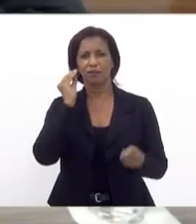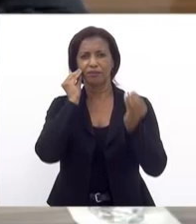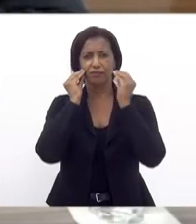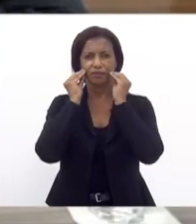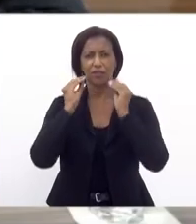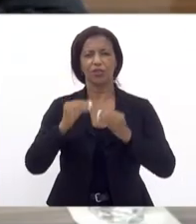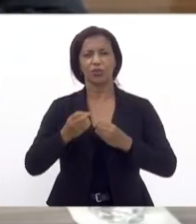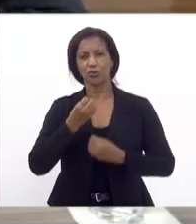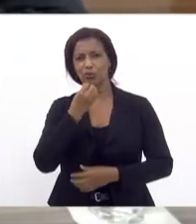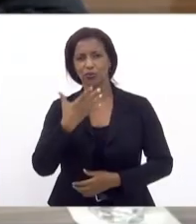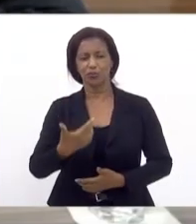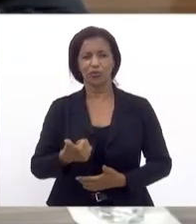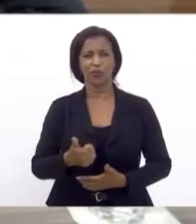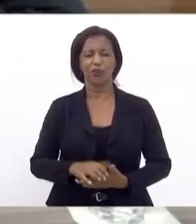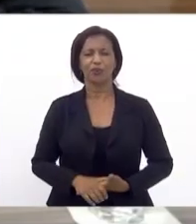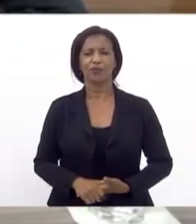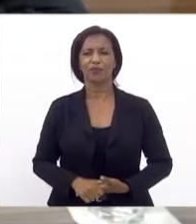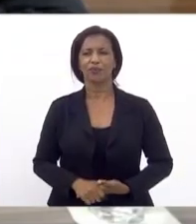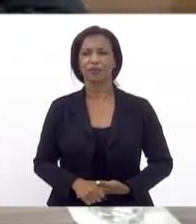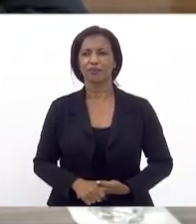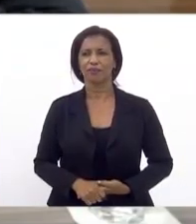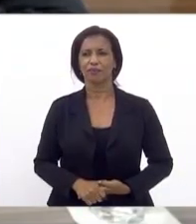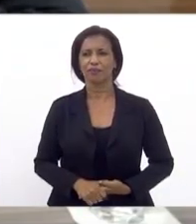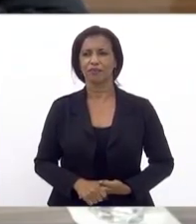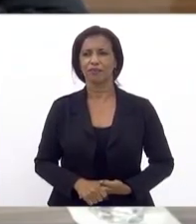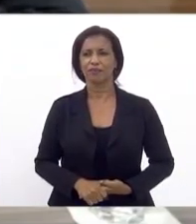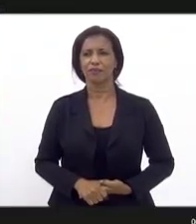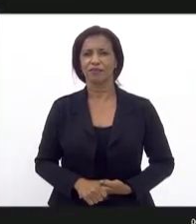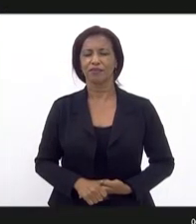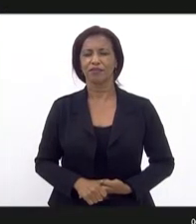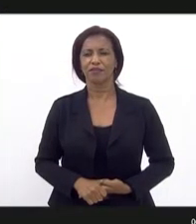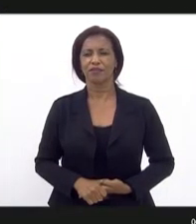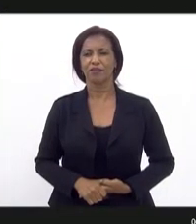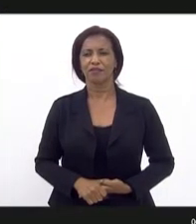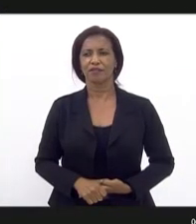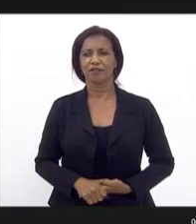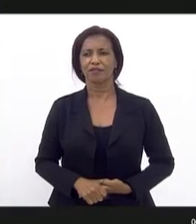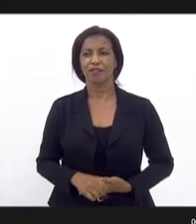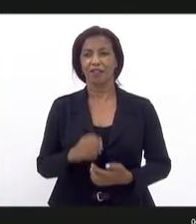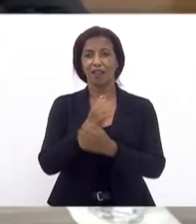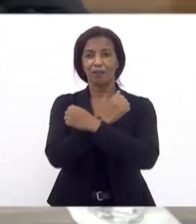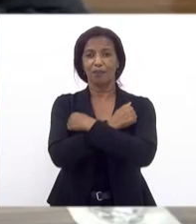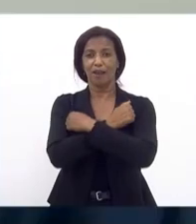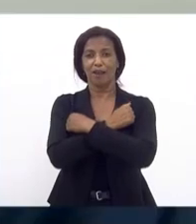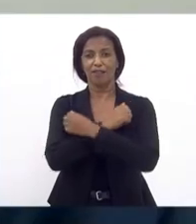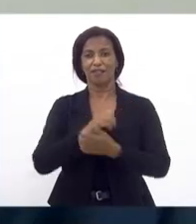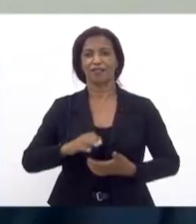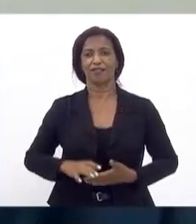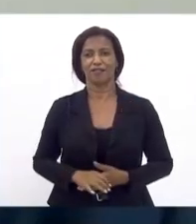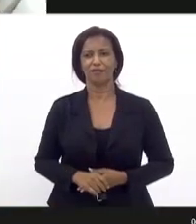tudo de bom. Noel, Geisa, abraço.